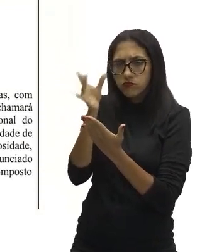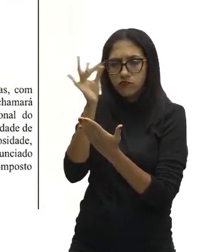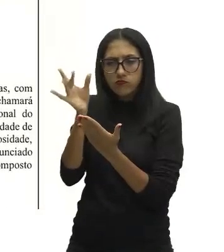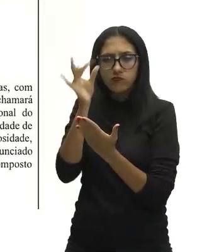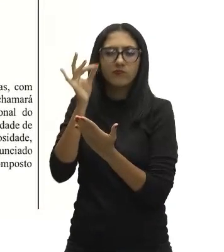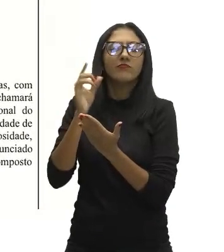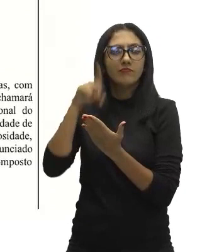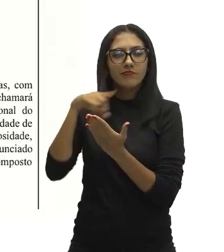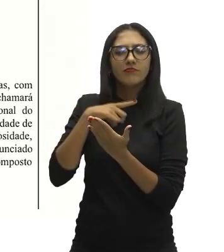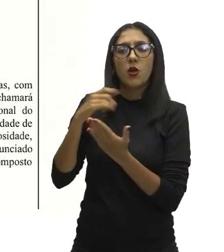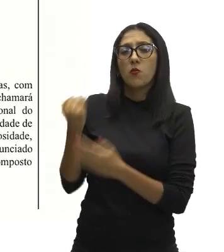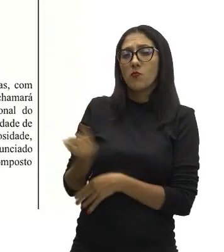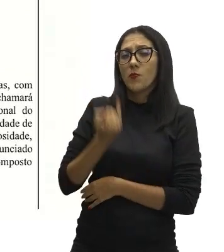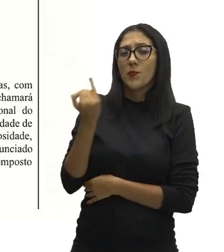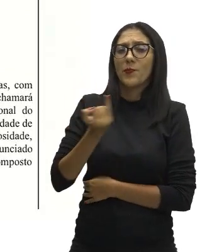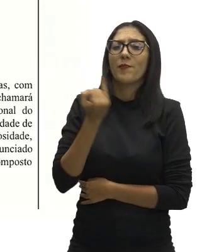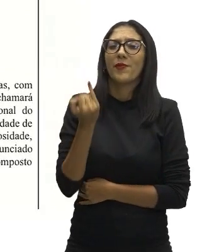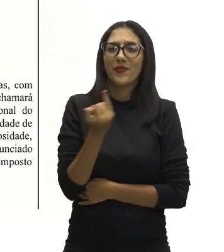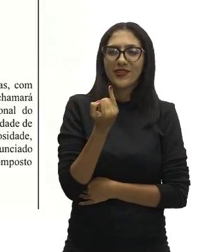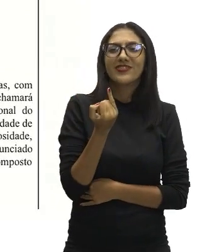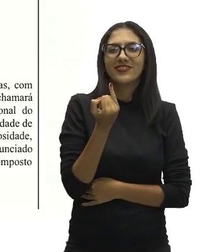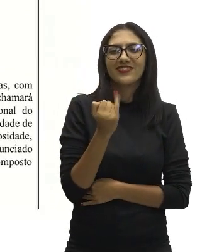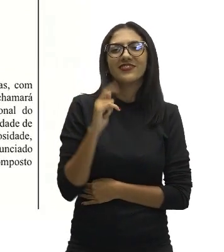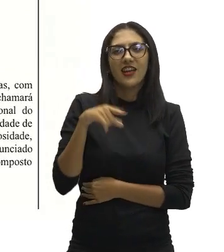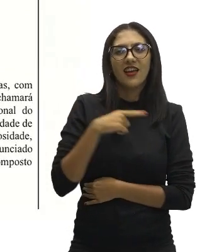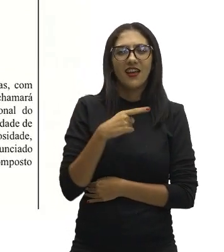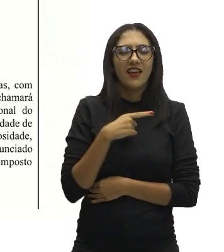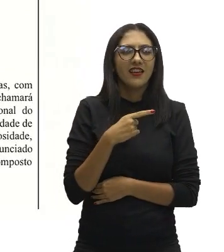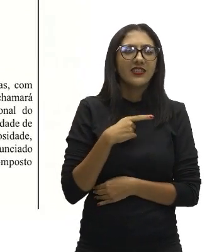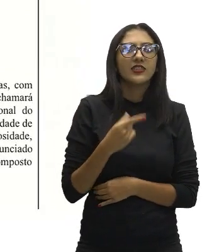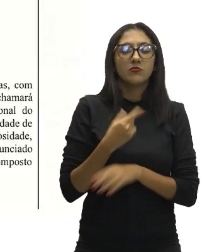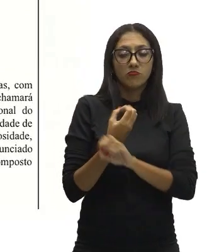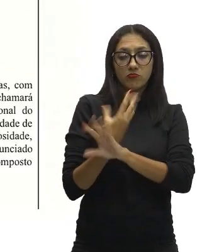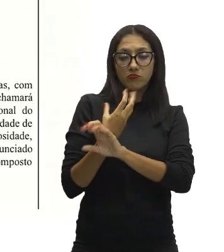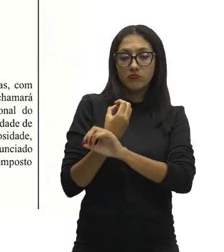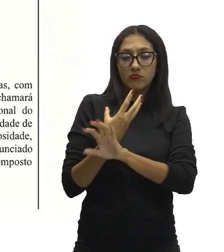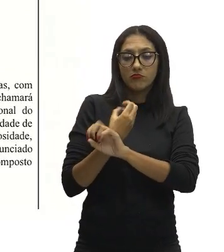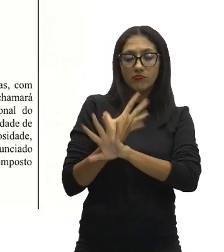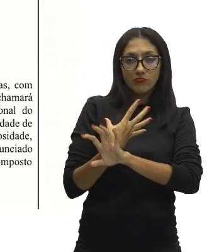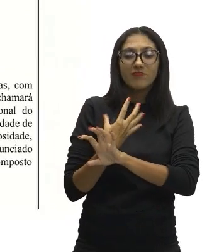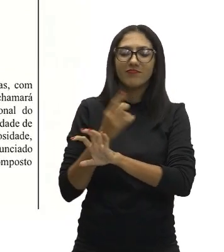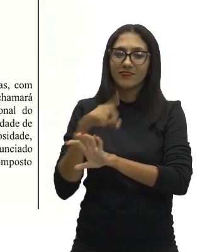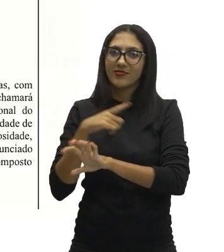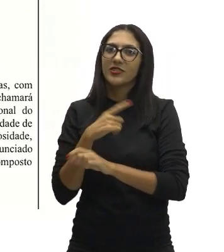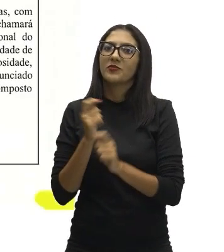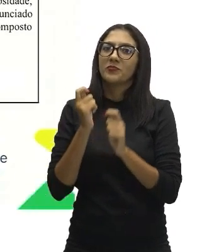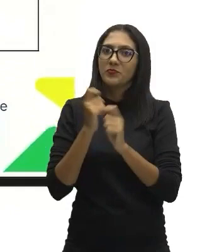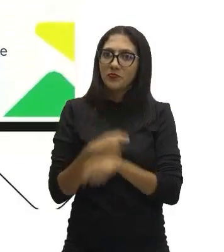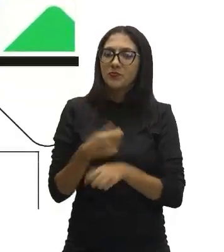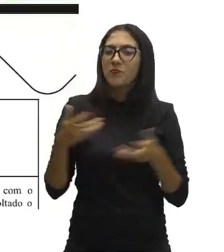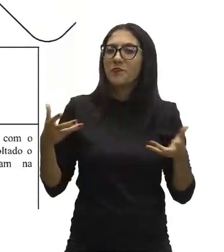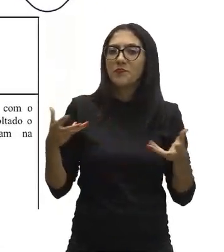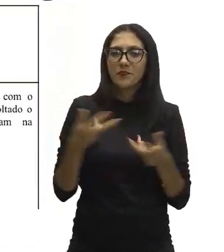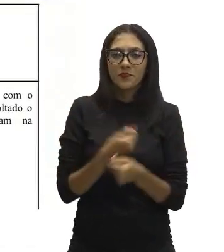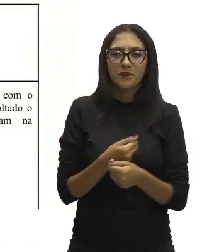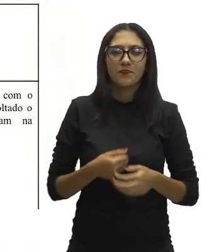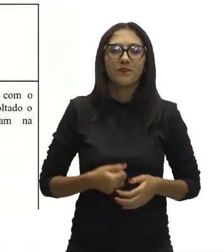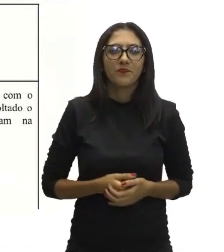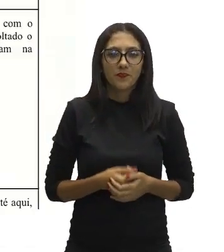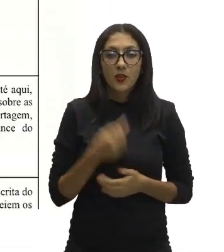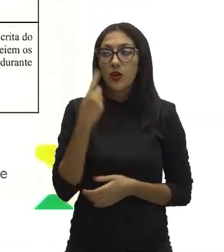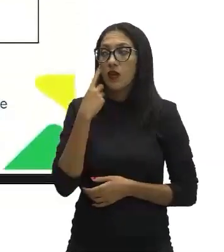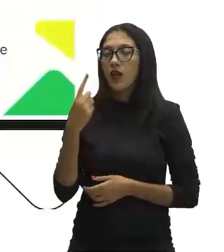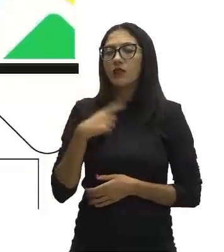de fundamental importância para que esse processo de ensino-aprendizagem tenha sucesso, né? Exato. Aí a gente tem aqui todo o desenvolvimento